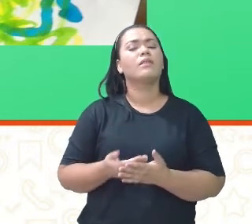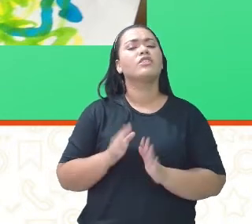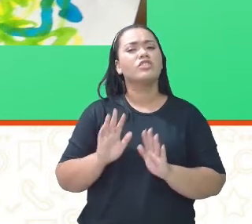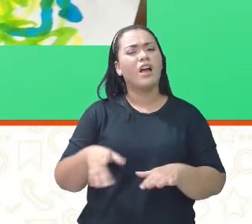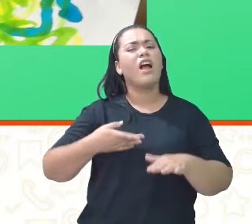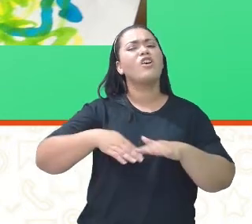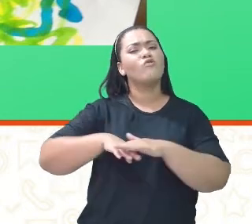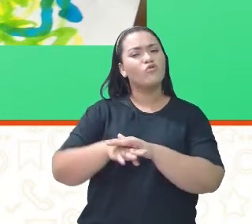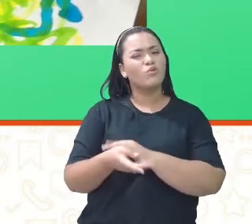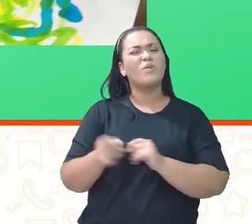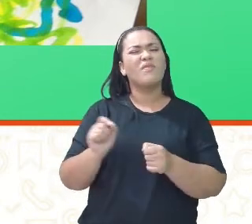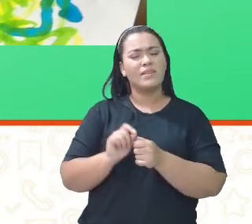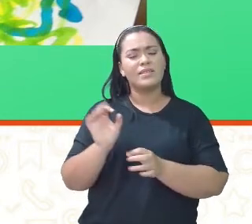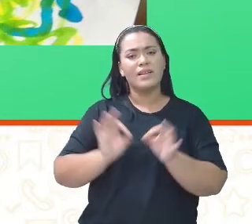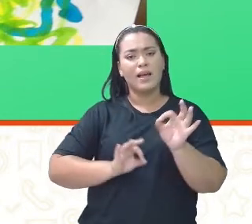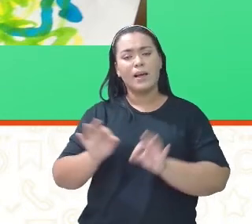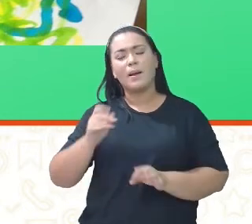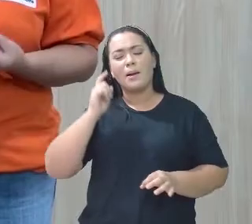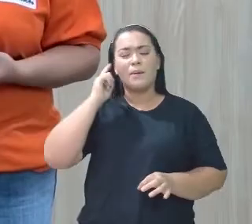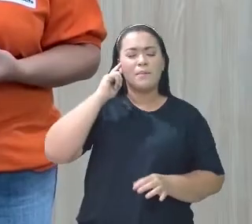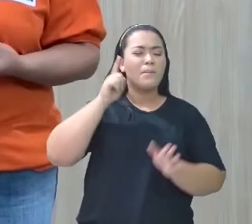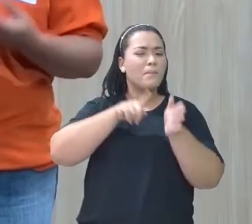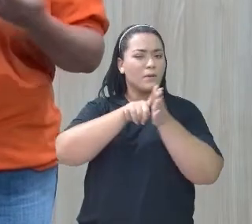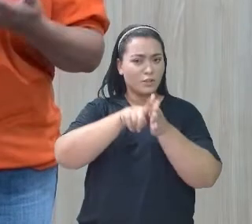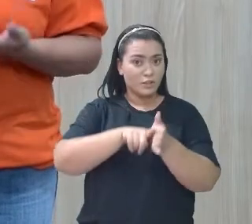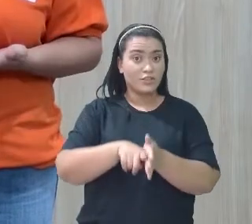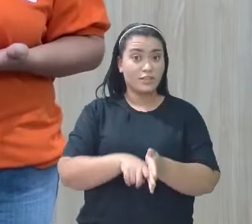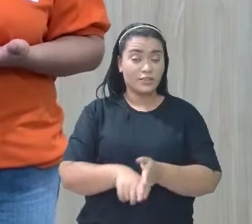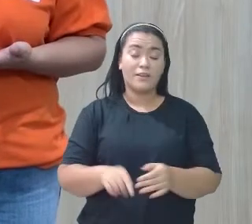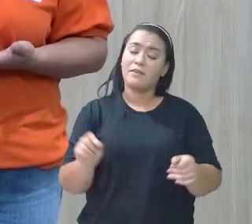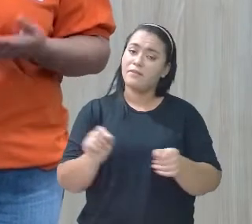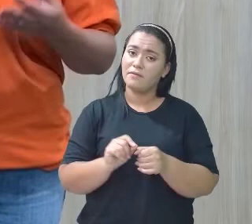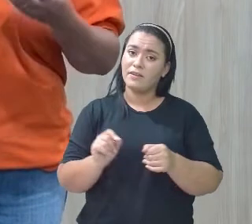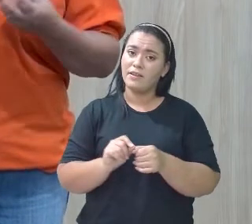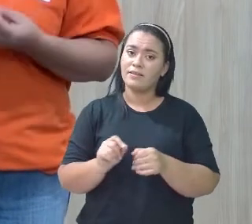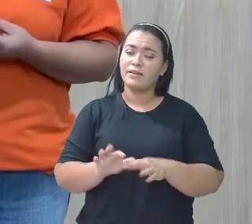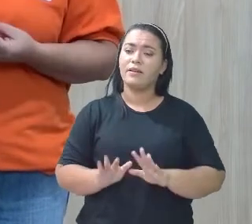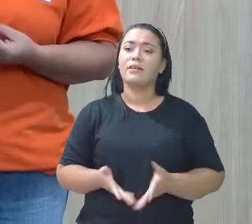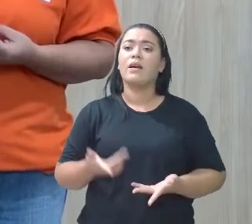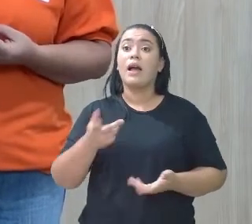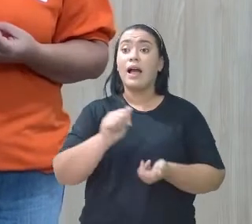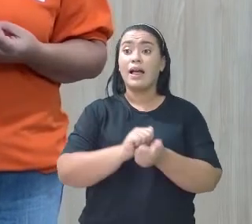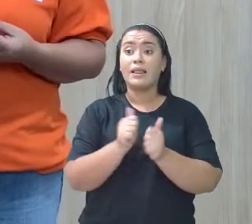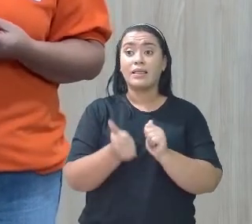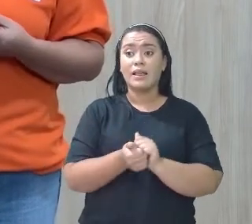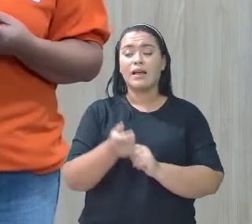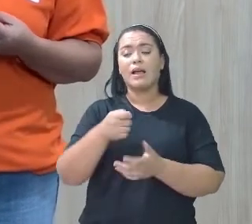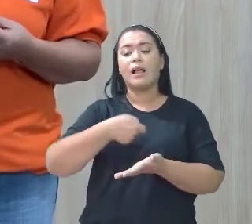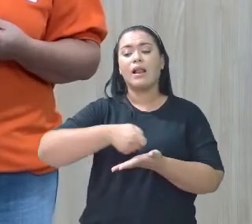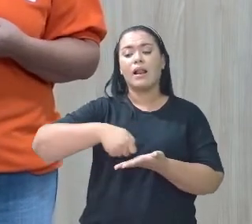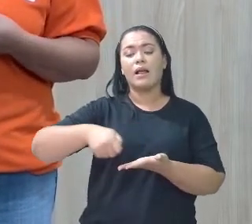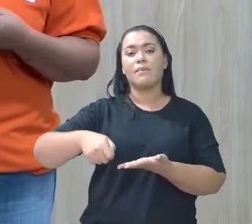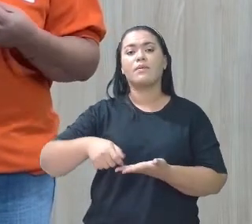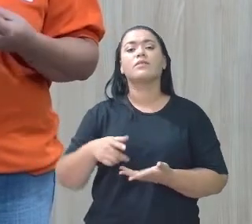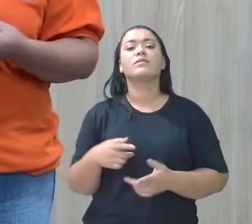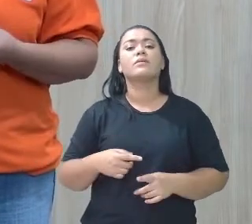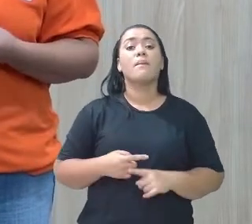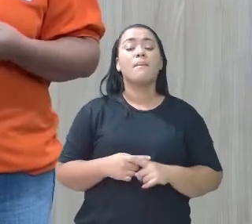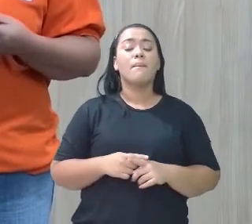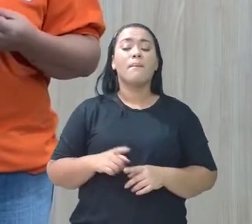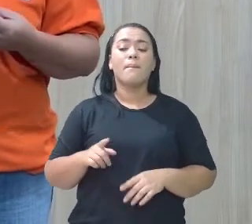estamos acostumados a preparar, a pensar, a pesquisar e a fazer. Então, essa adaptação no lápis para deixar